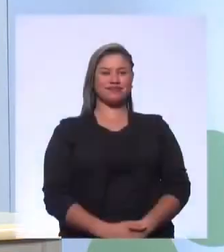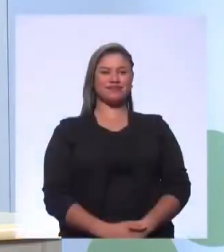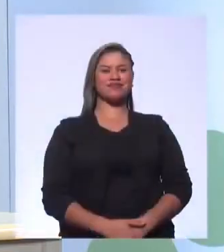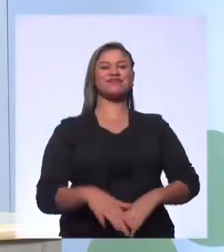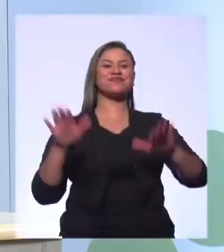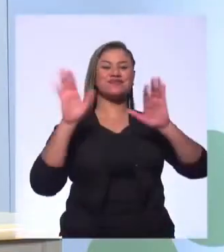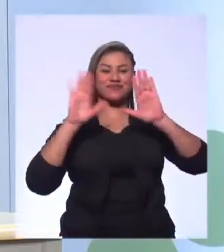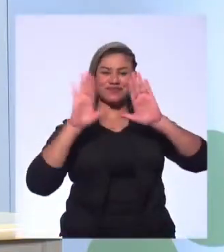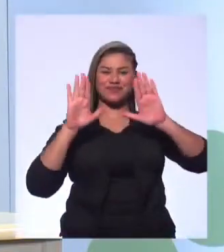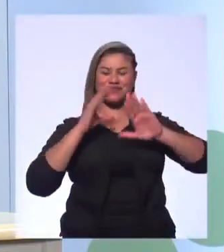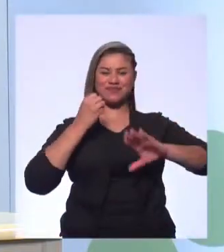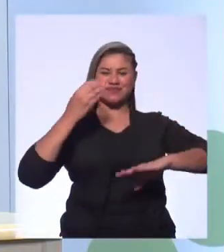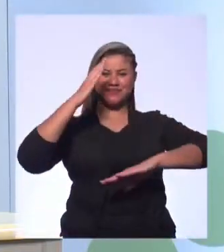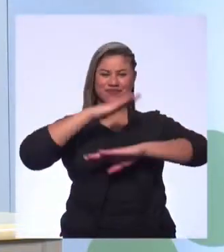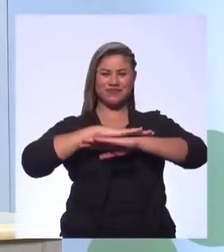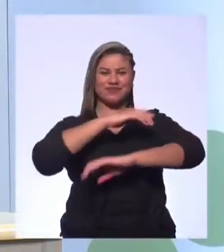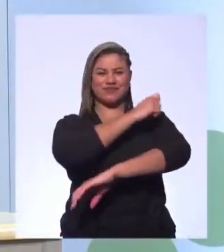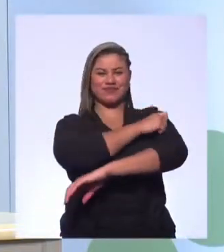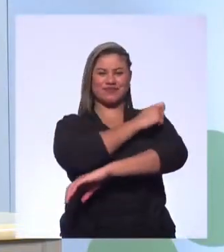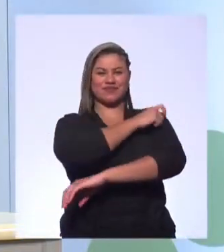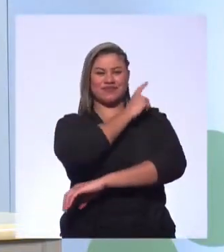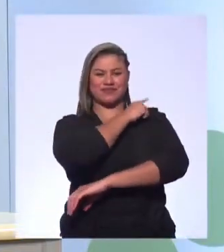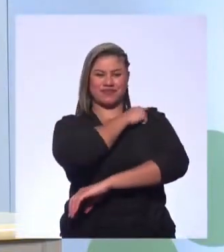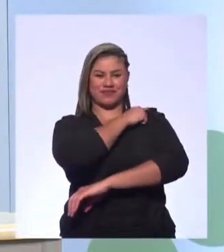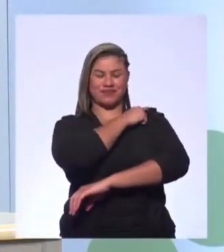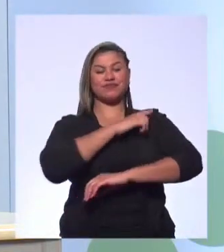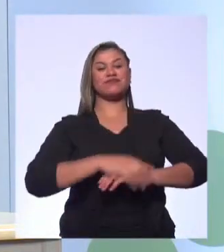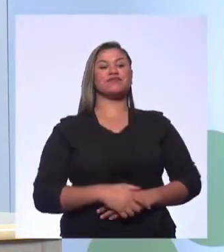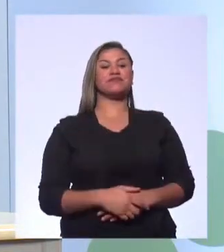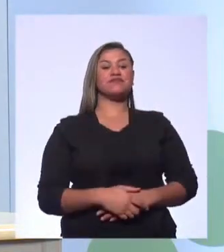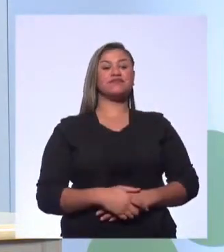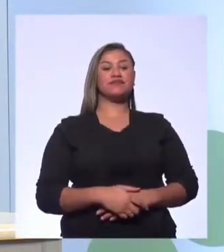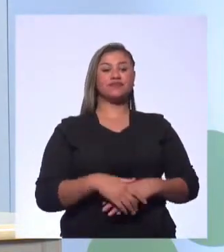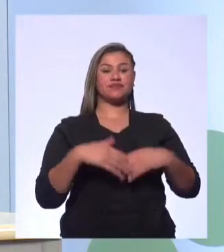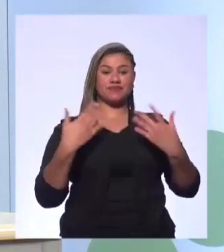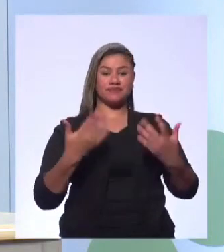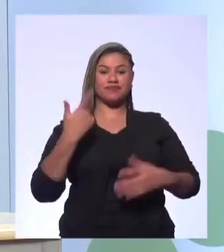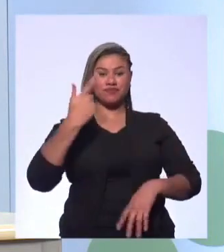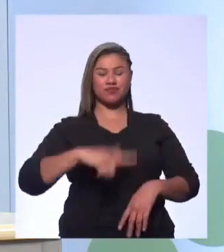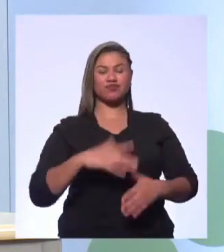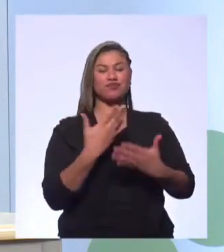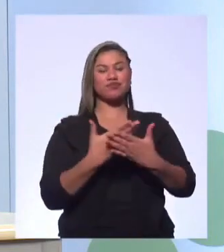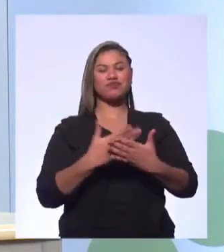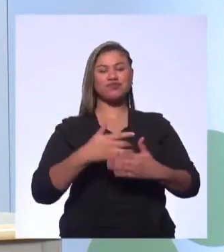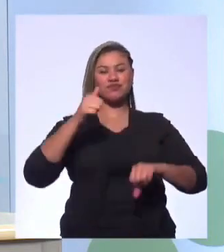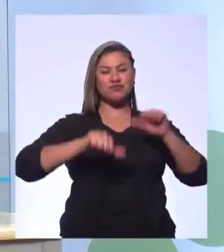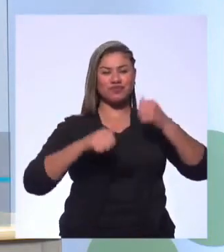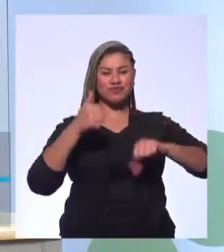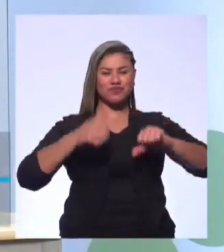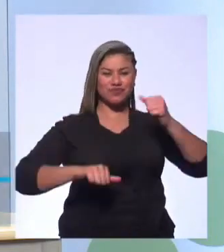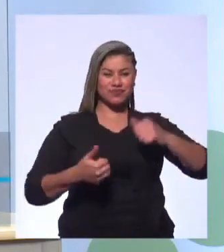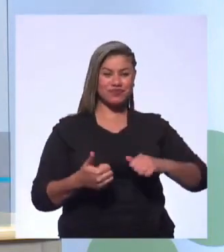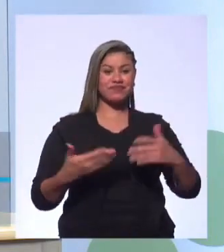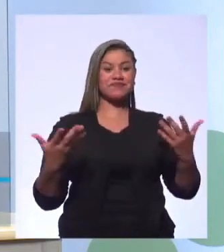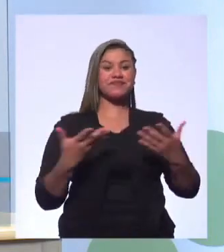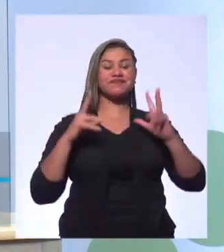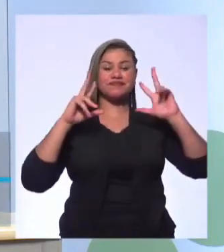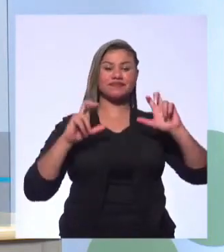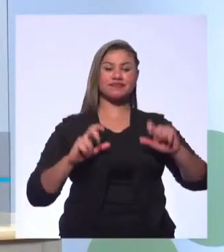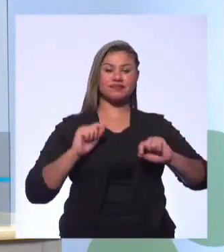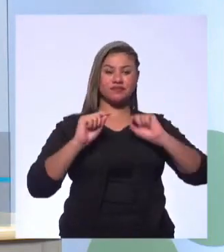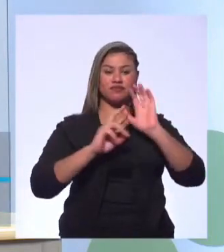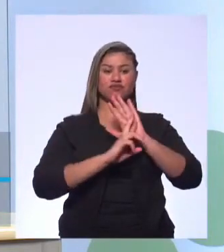Olá, boa tarde, alunos da primeira série. Estamos aqui para mais uma aula de Química e o assunto da aula de hoje